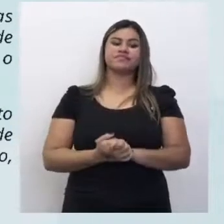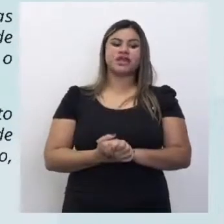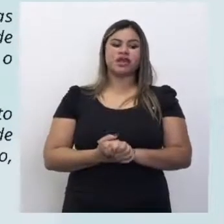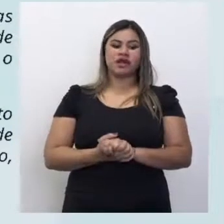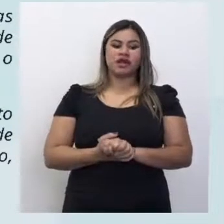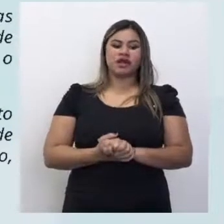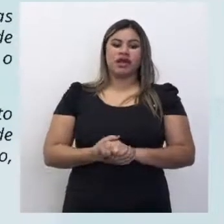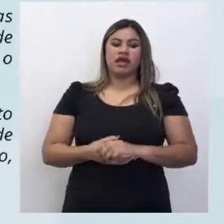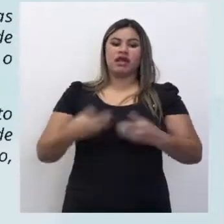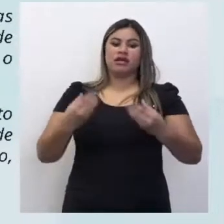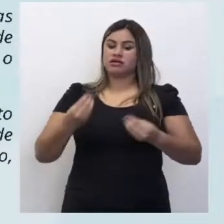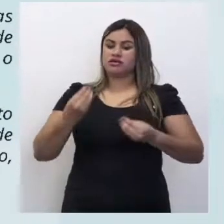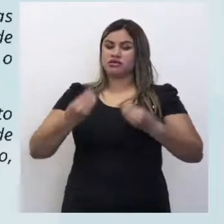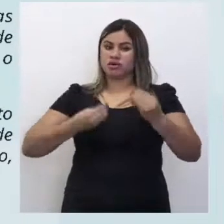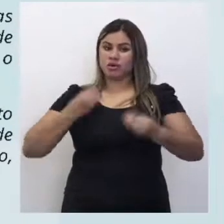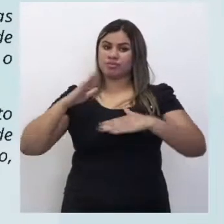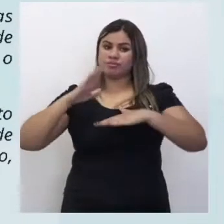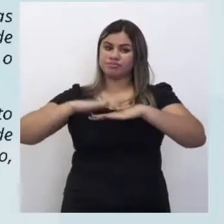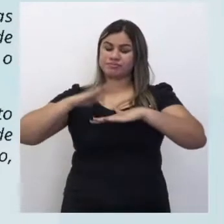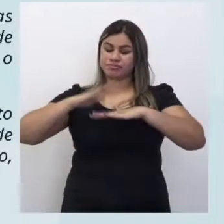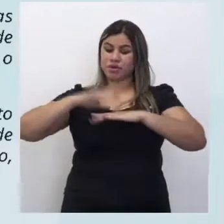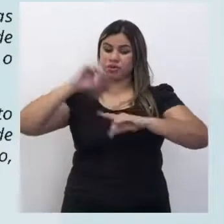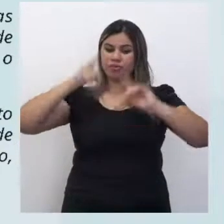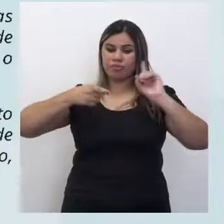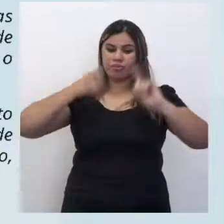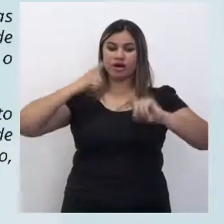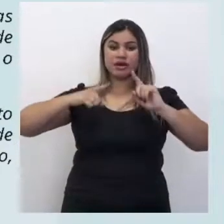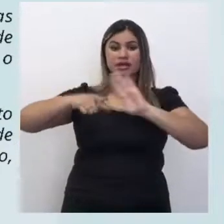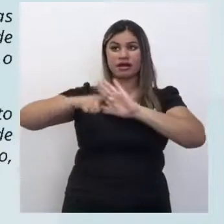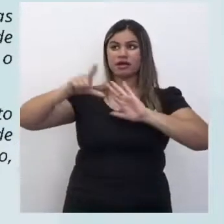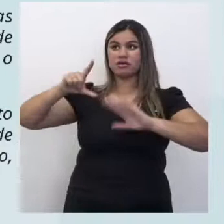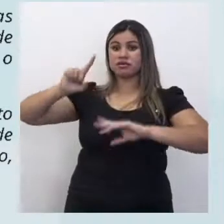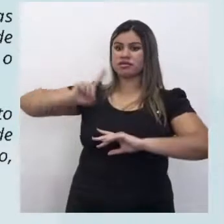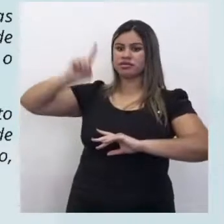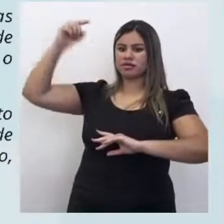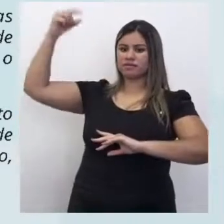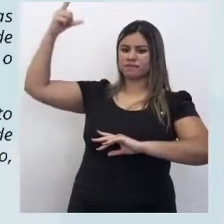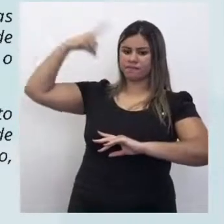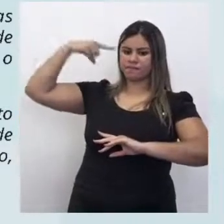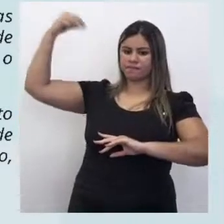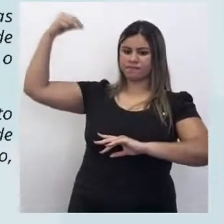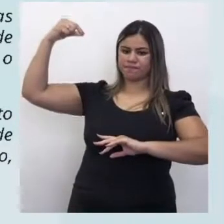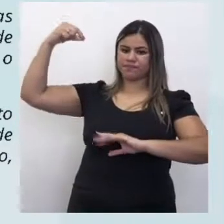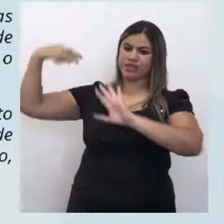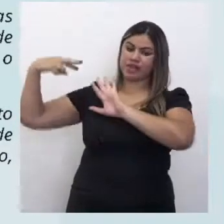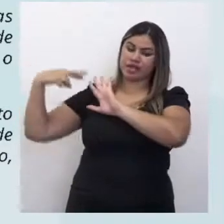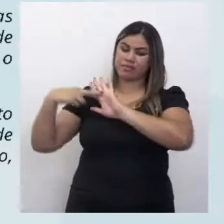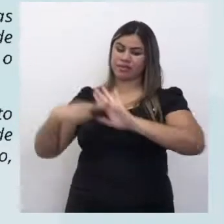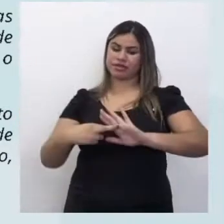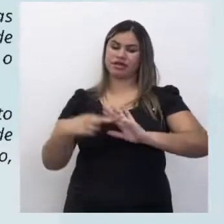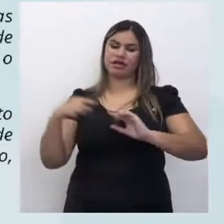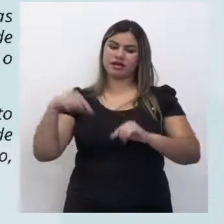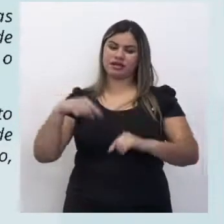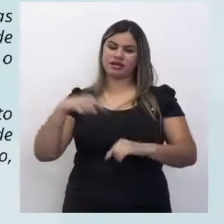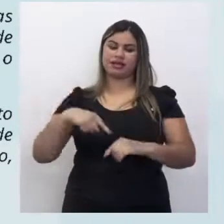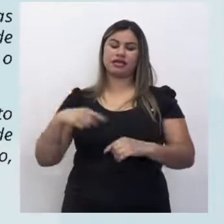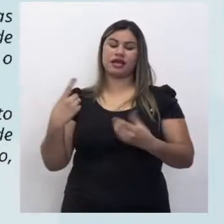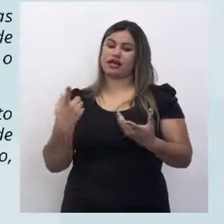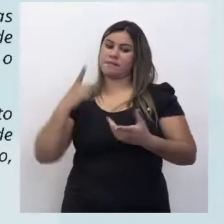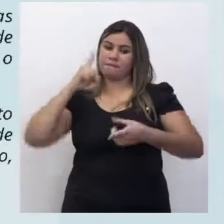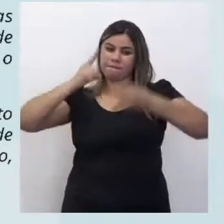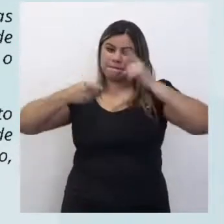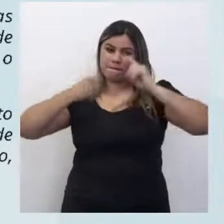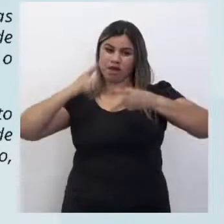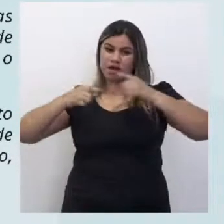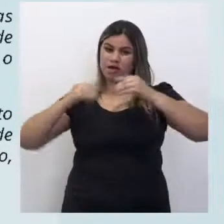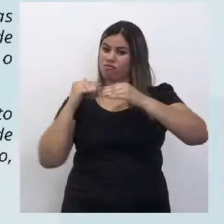teoria, o que se diz é que o poder do rei vem de Deus, né? E como representante de Deus na terra, o rei é infalível.